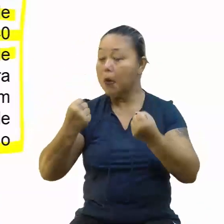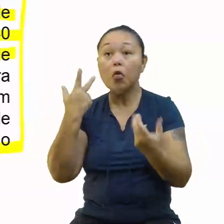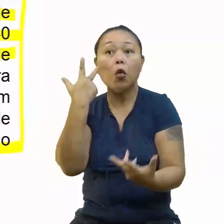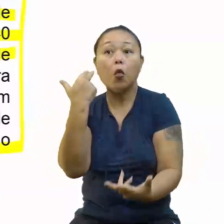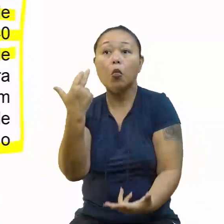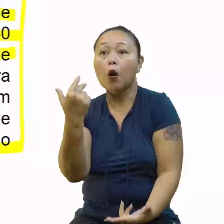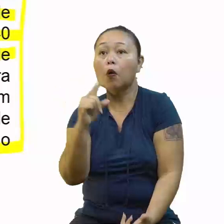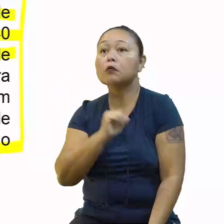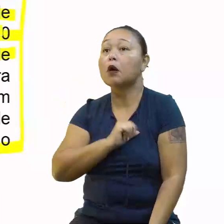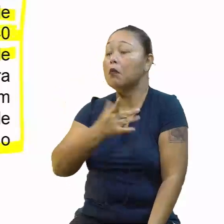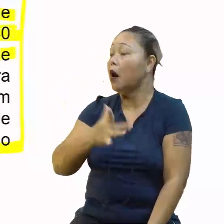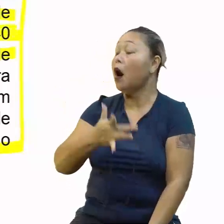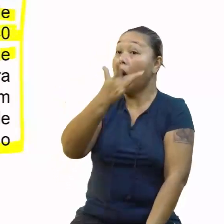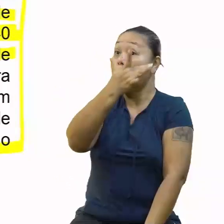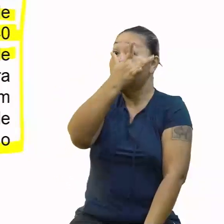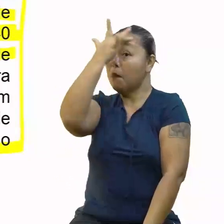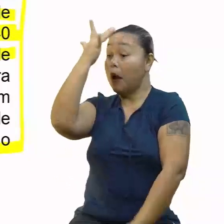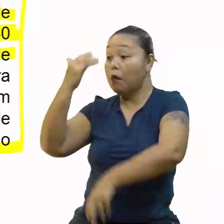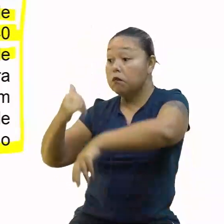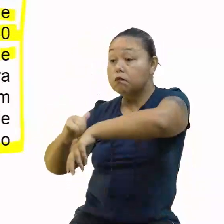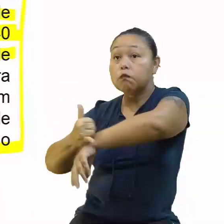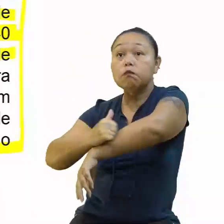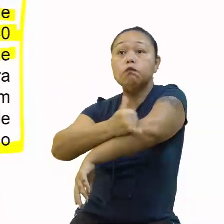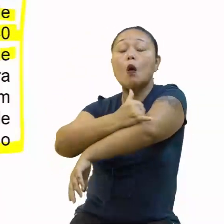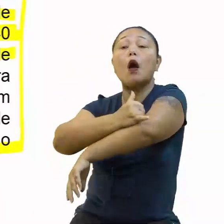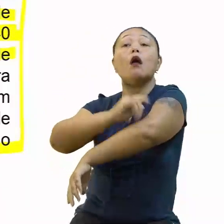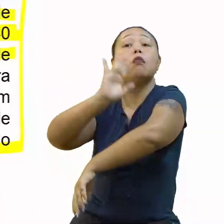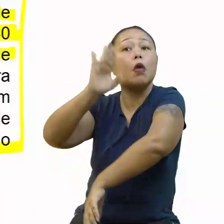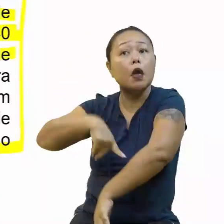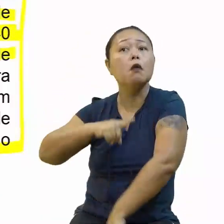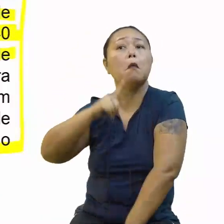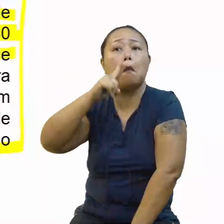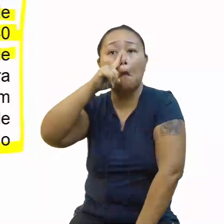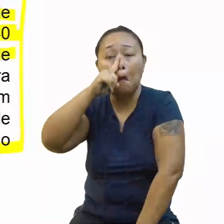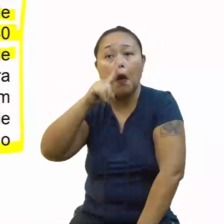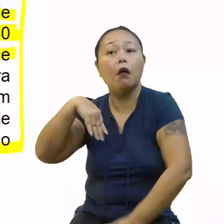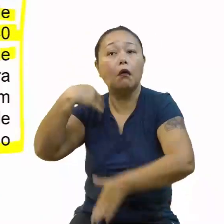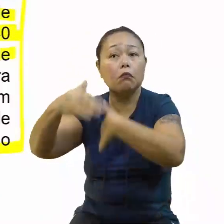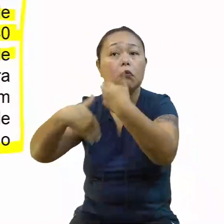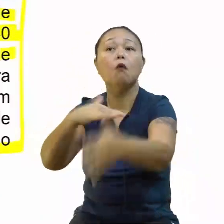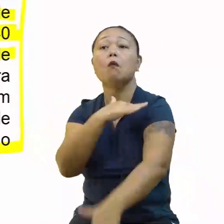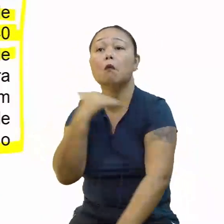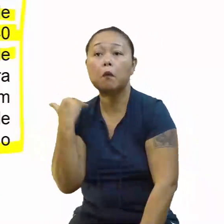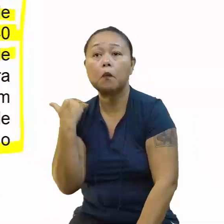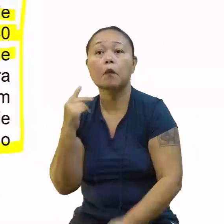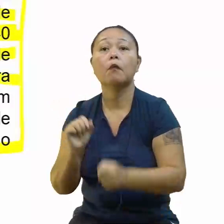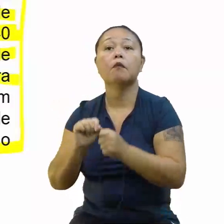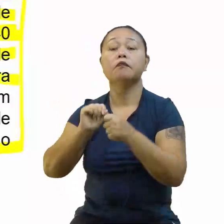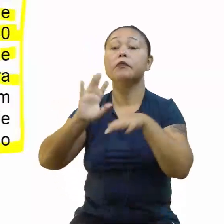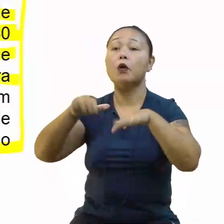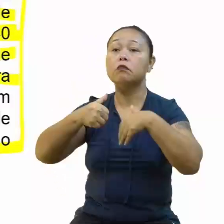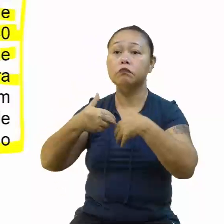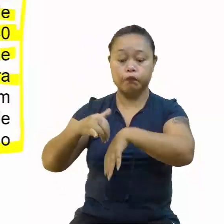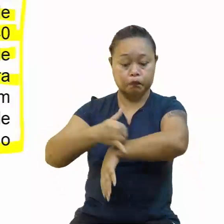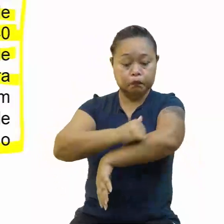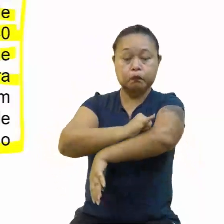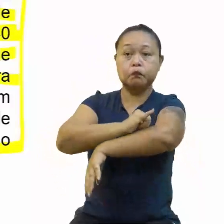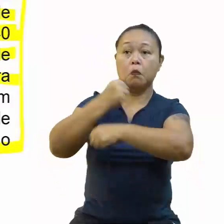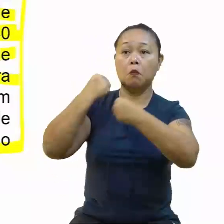pessoa obesa tem maior risco, né, de mortalidade. O excesso de peso e de